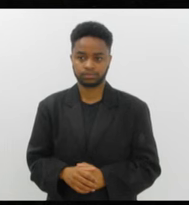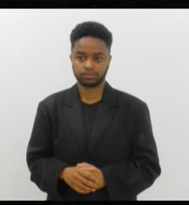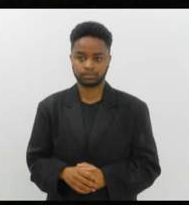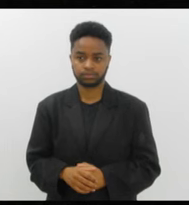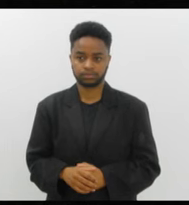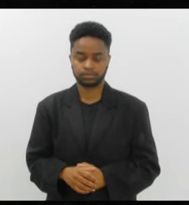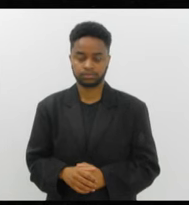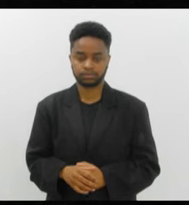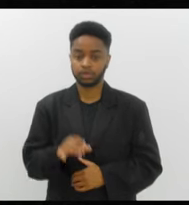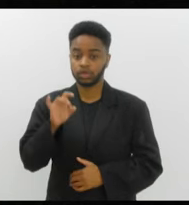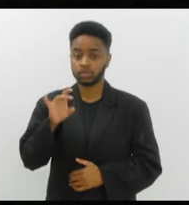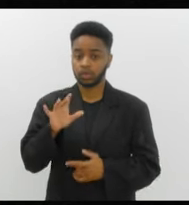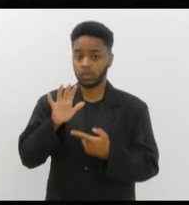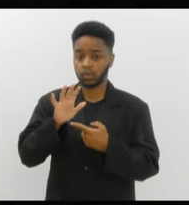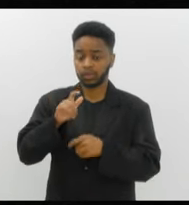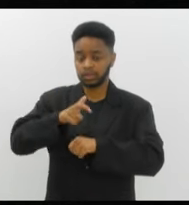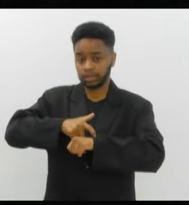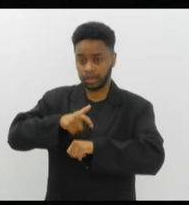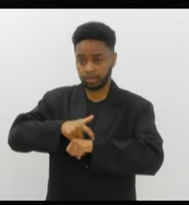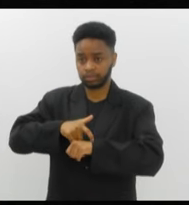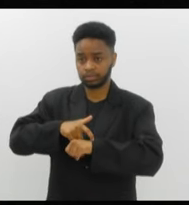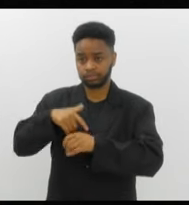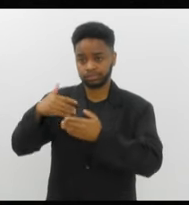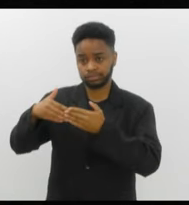Só o tempo. E com o tempo,